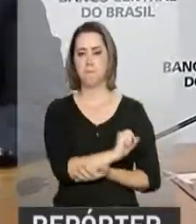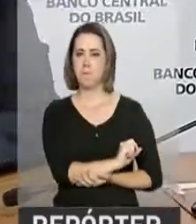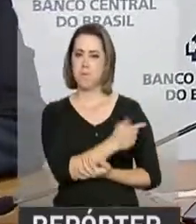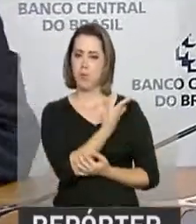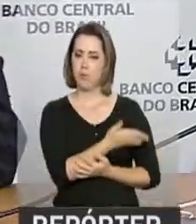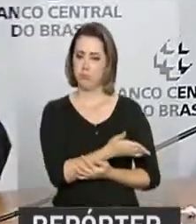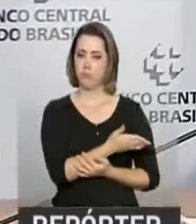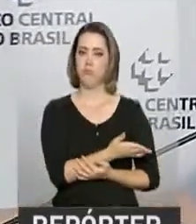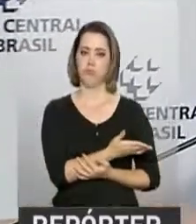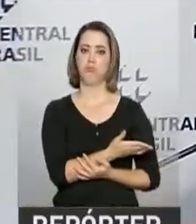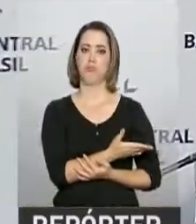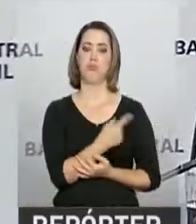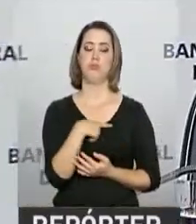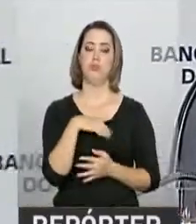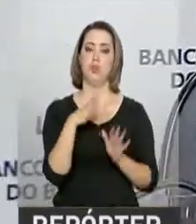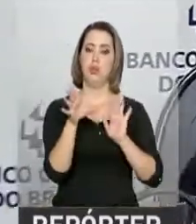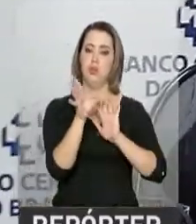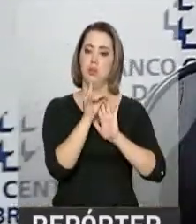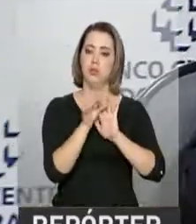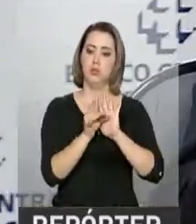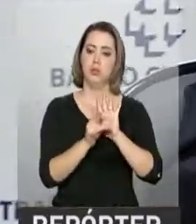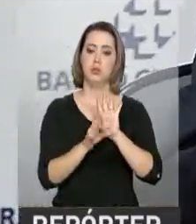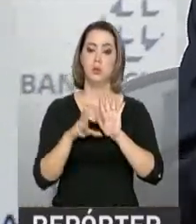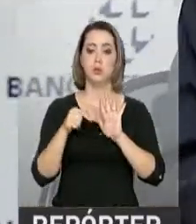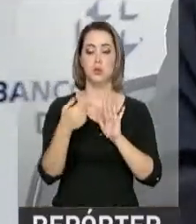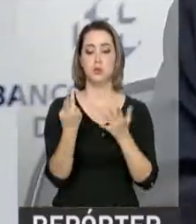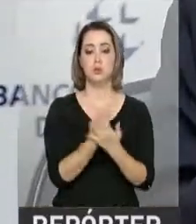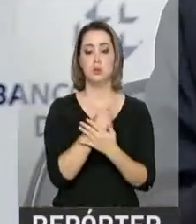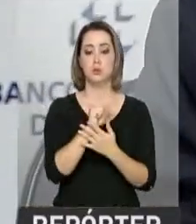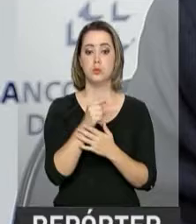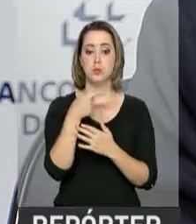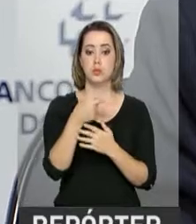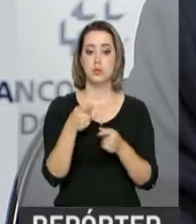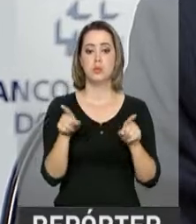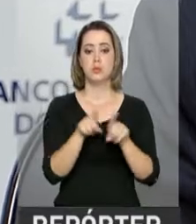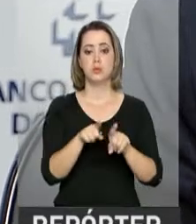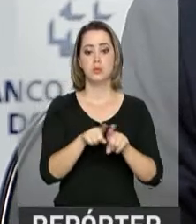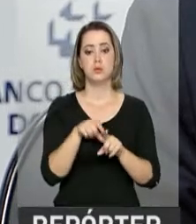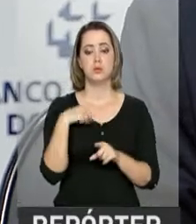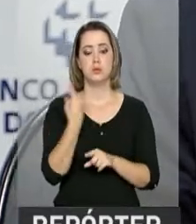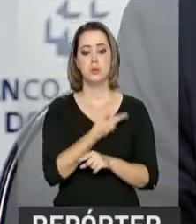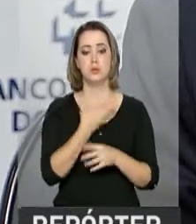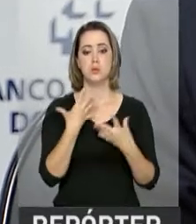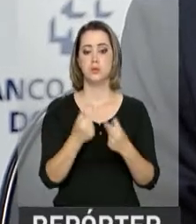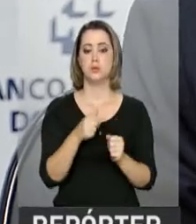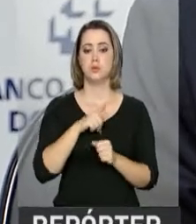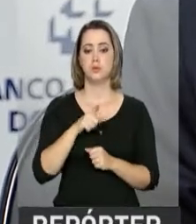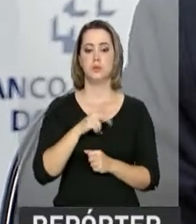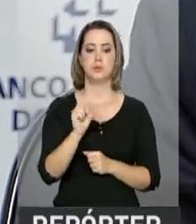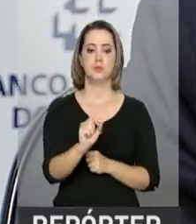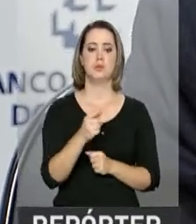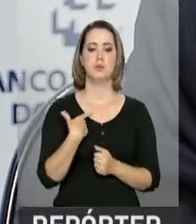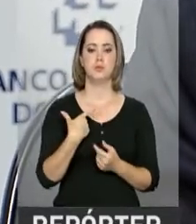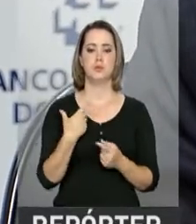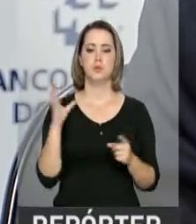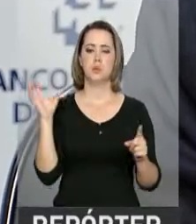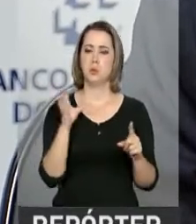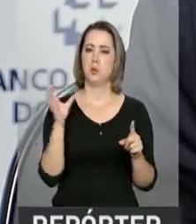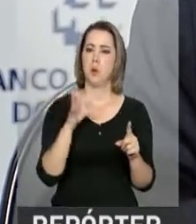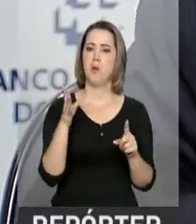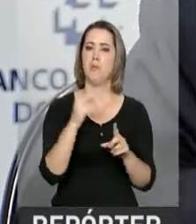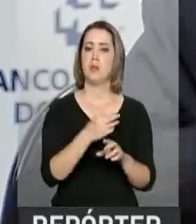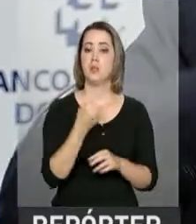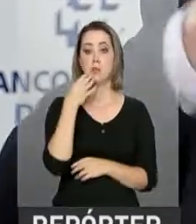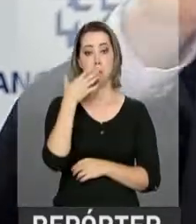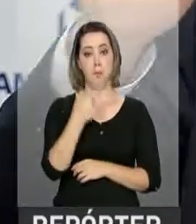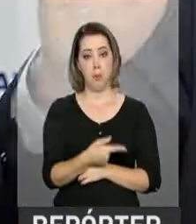com as medidas estão sendo tomadas inclusive com essa medida que vamos ter um pacto benéfico sobre